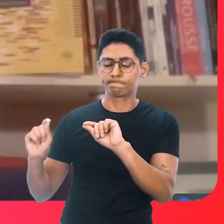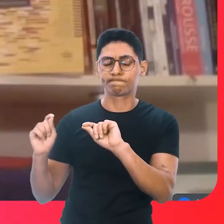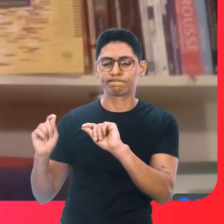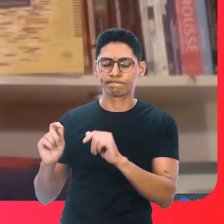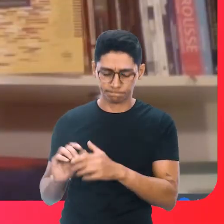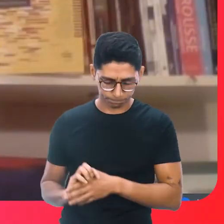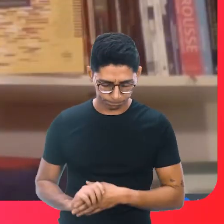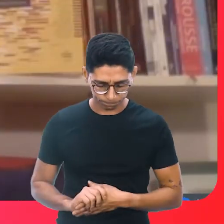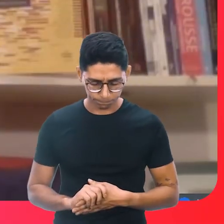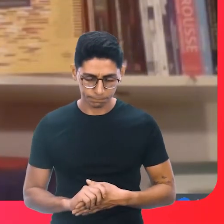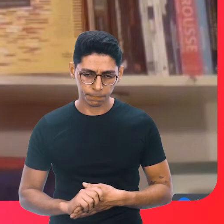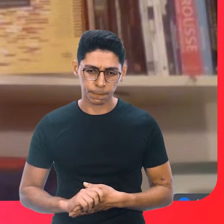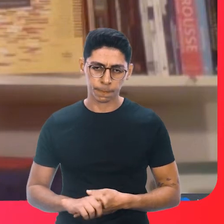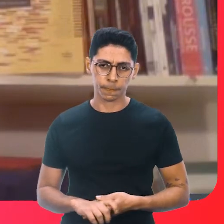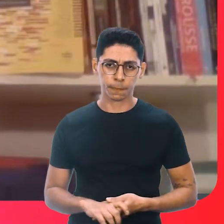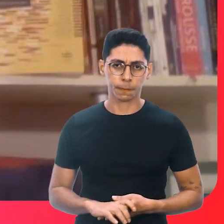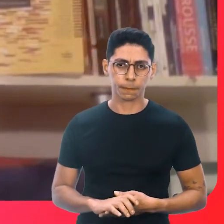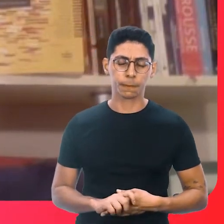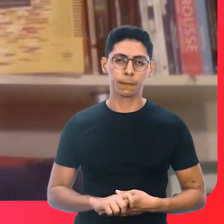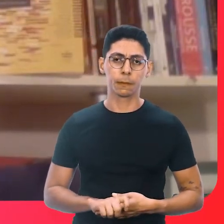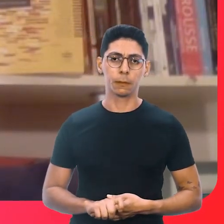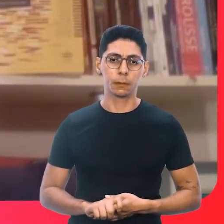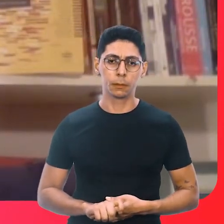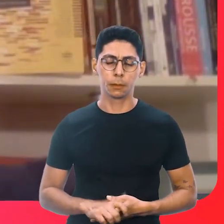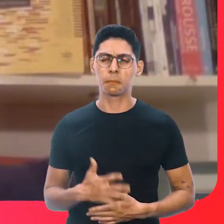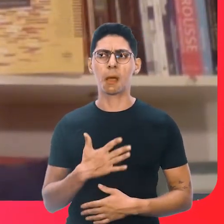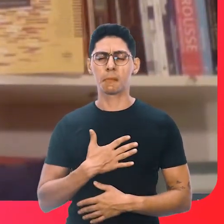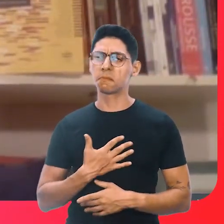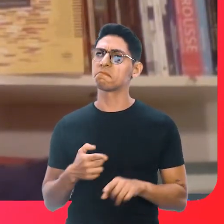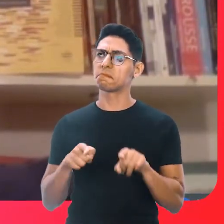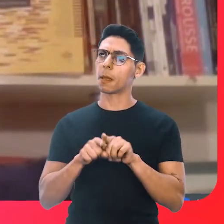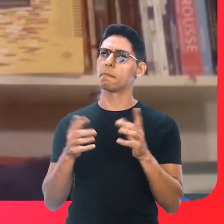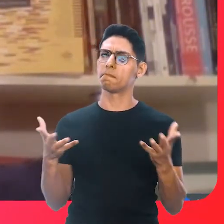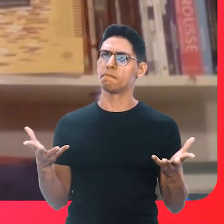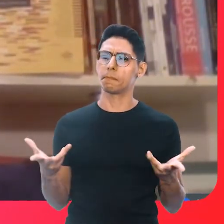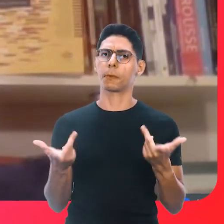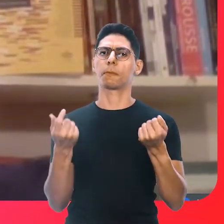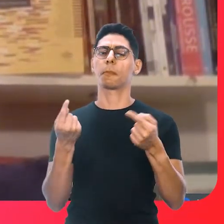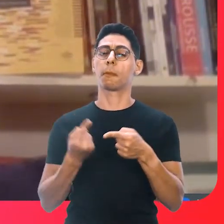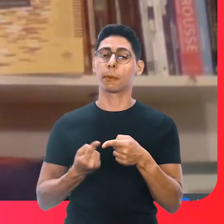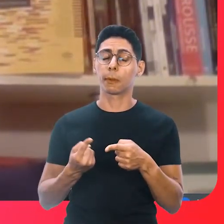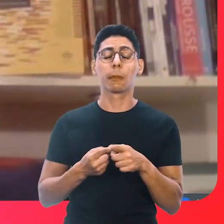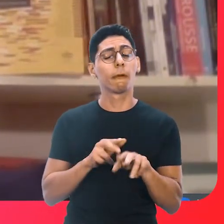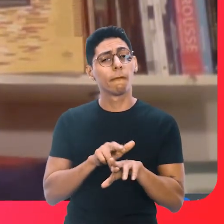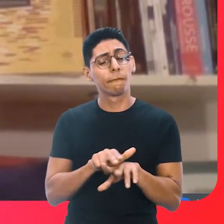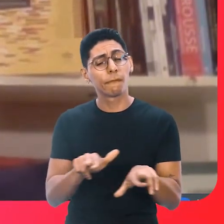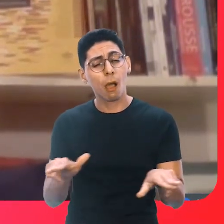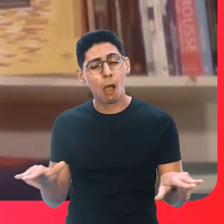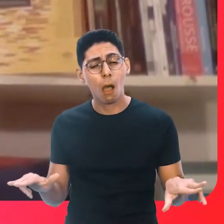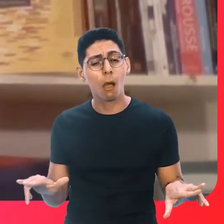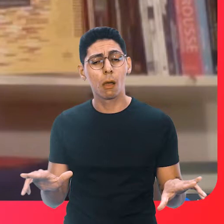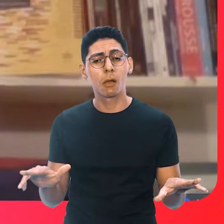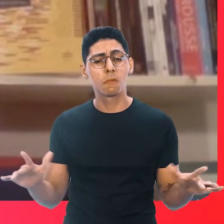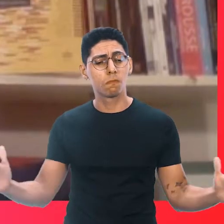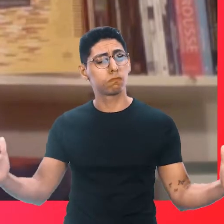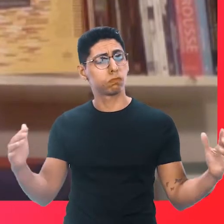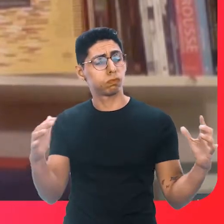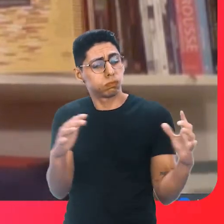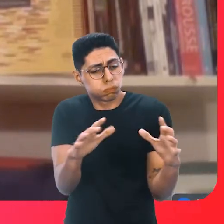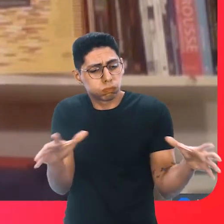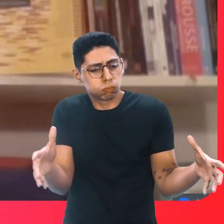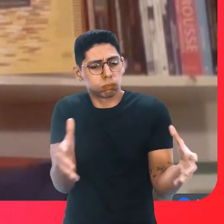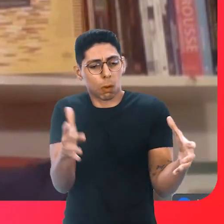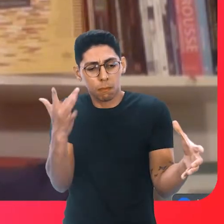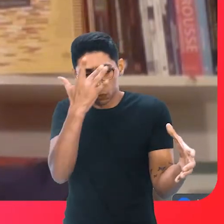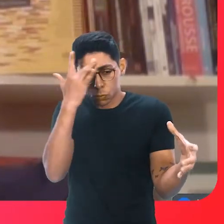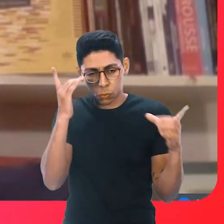foi também uma coisa muito impressionante para mim, porque ali eram centenas de pessoas com deficiência reunidas, do